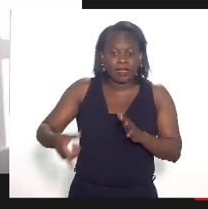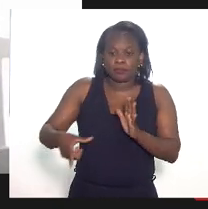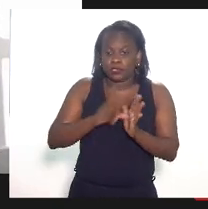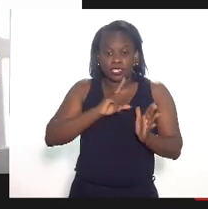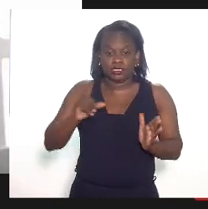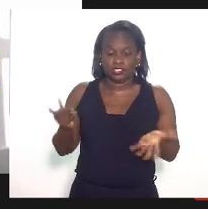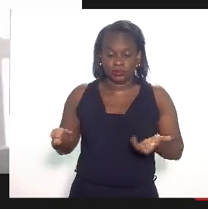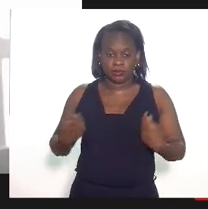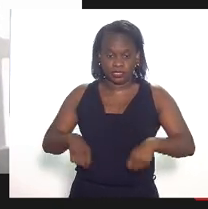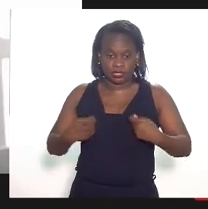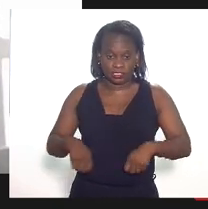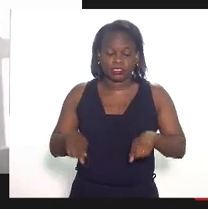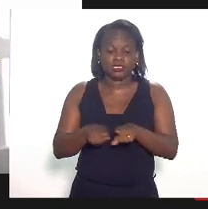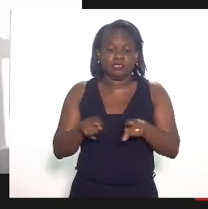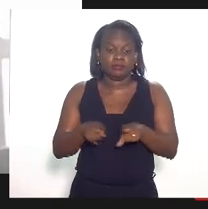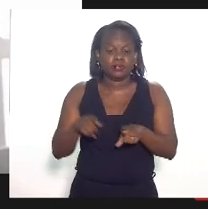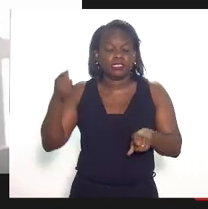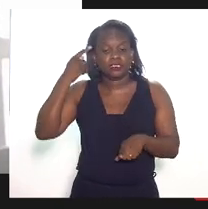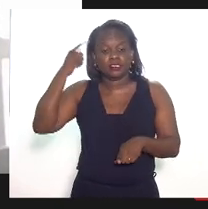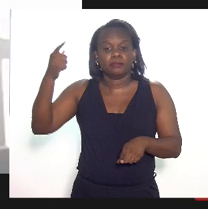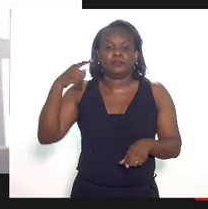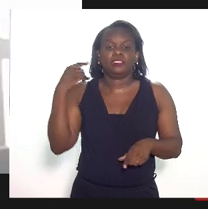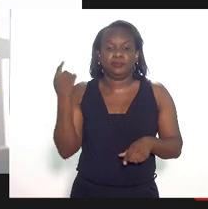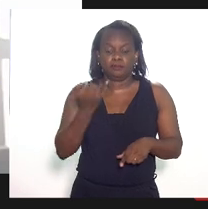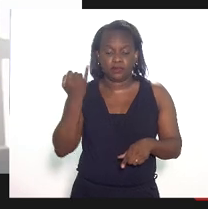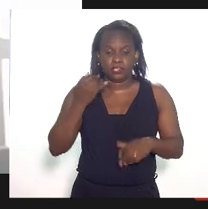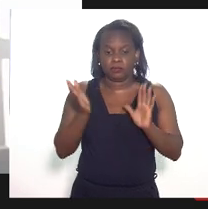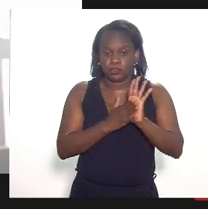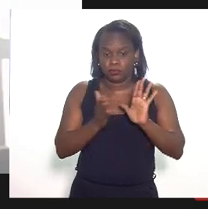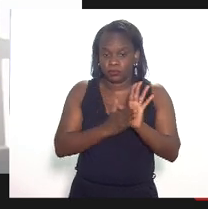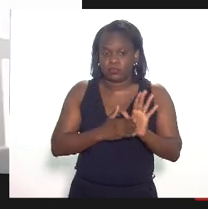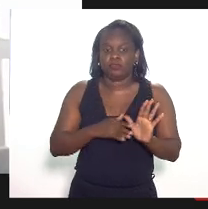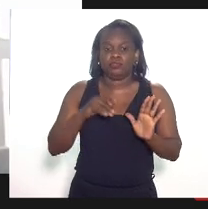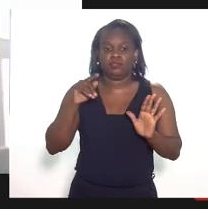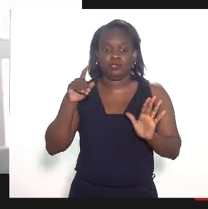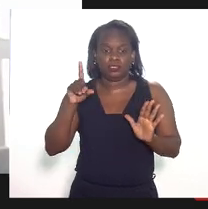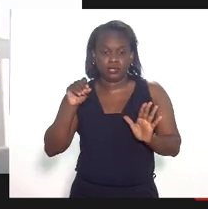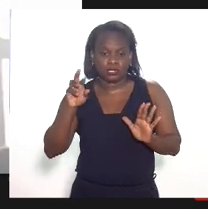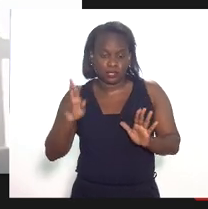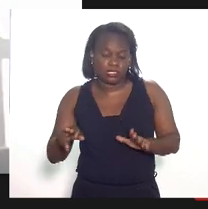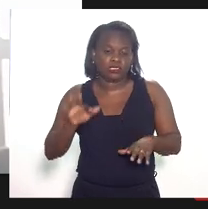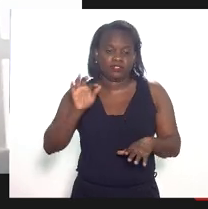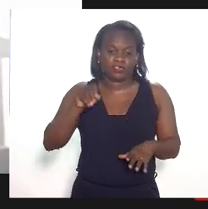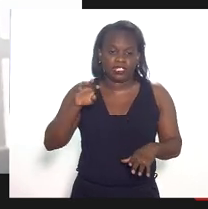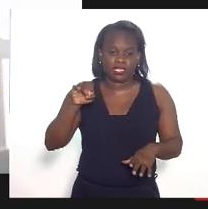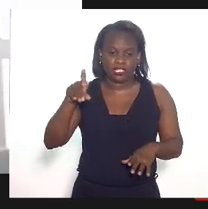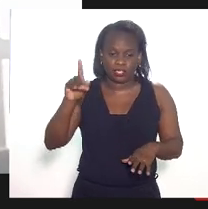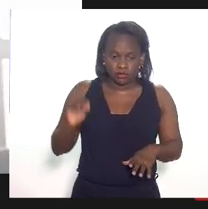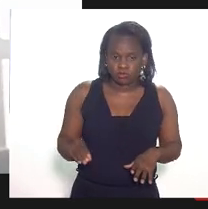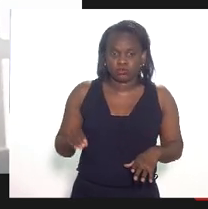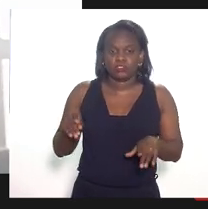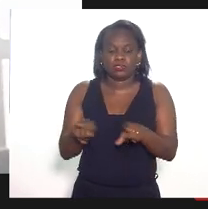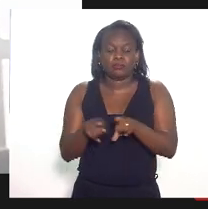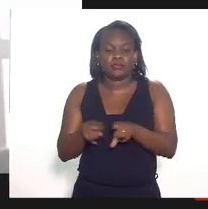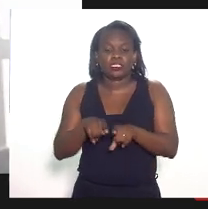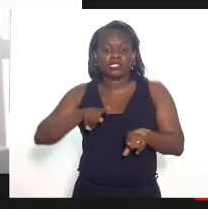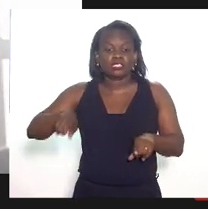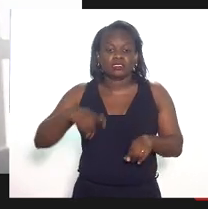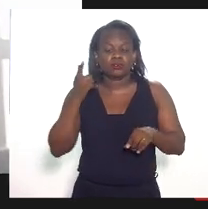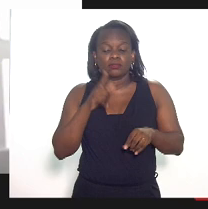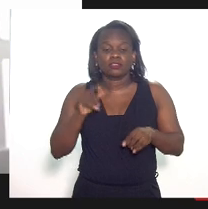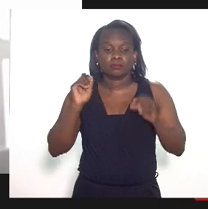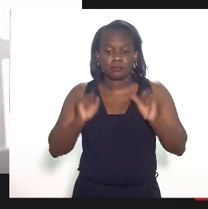E a segunda questão é reforçar a proposta tanto da Gunnar quanto do Fernando Pigato, que a gente